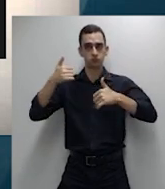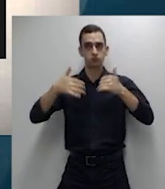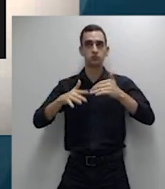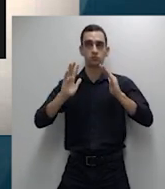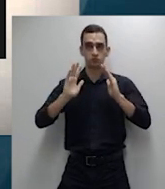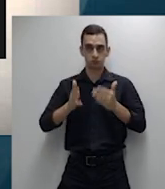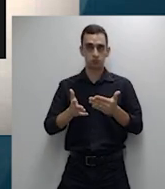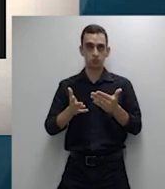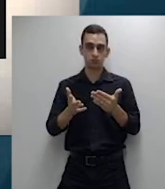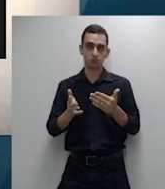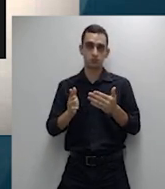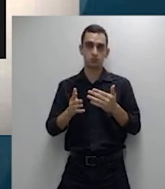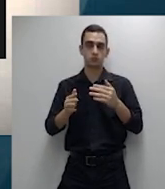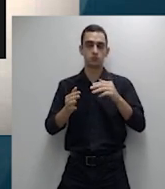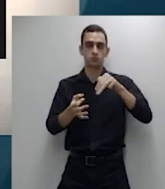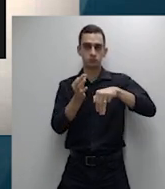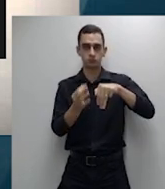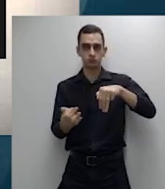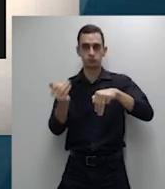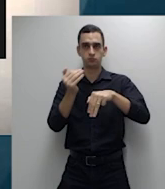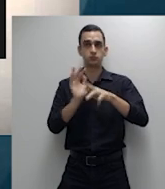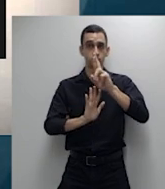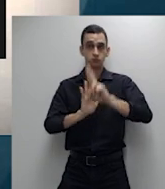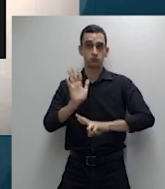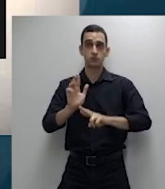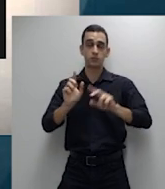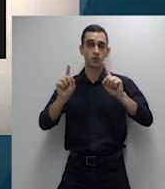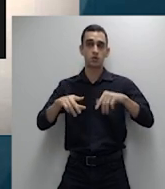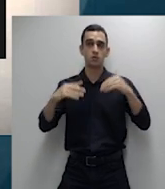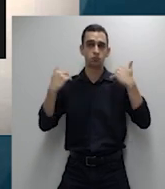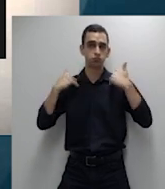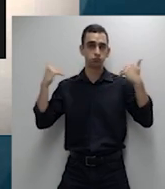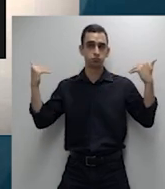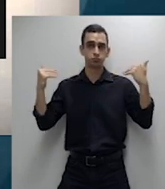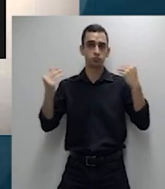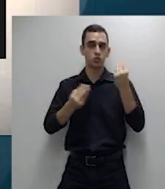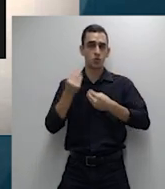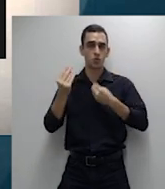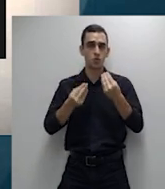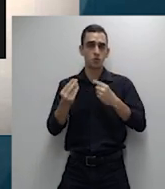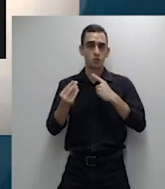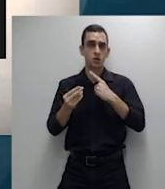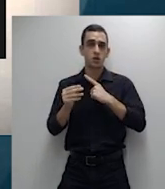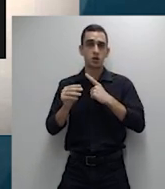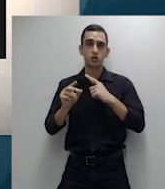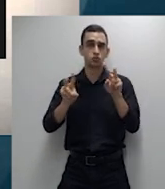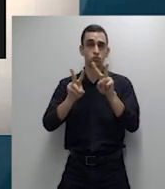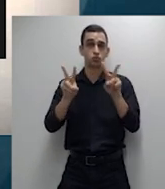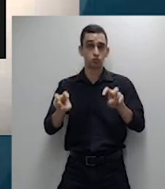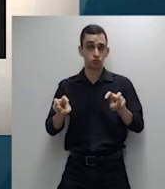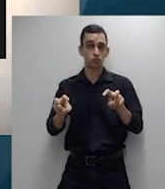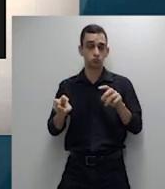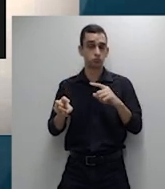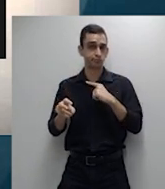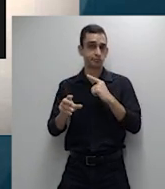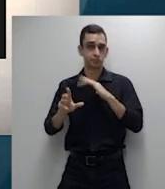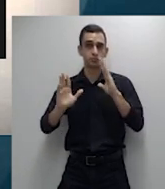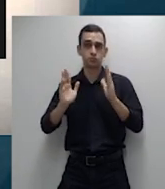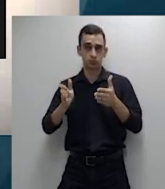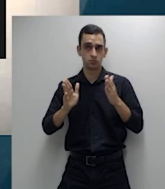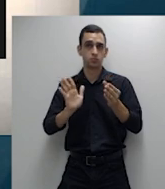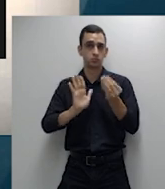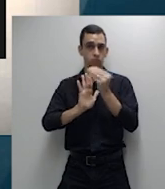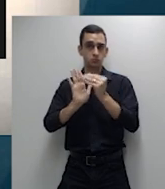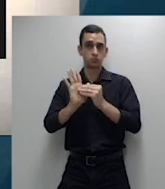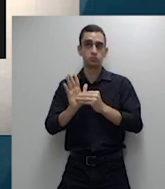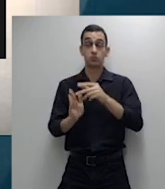exige apenas afetivas assistir de Magistério em instituição Federal de ensino o que no caso acabou sendo atendido pela